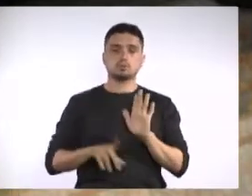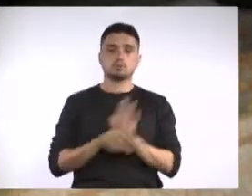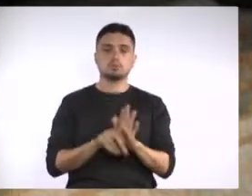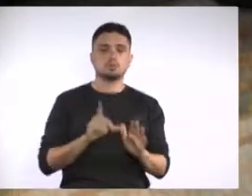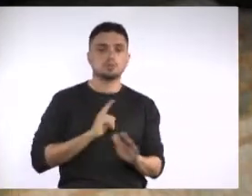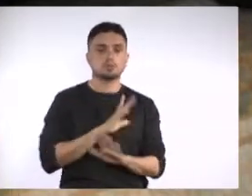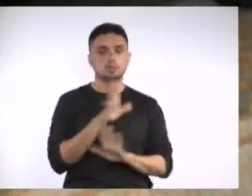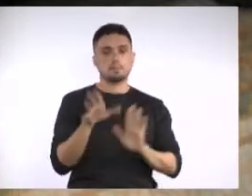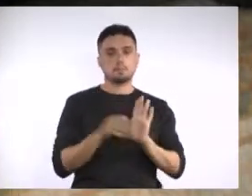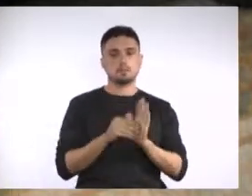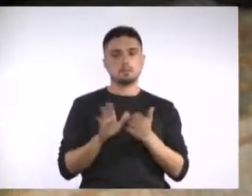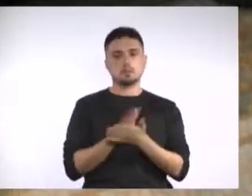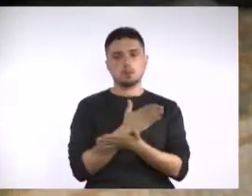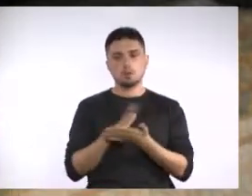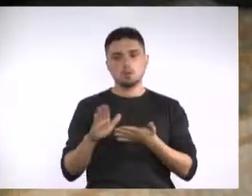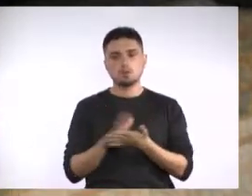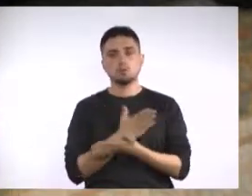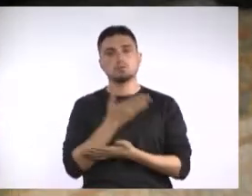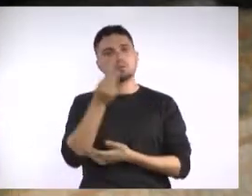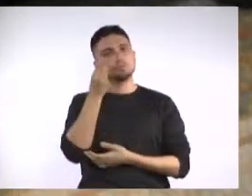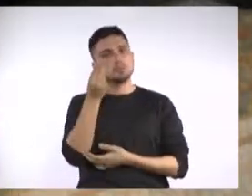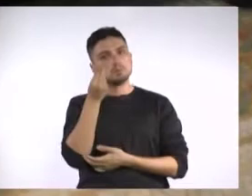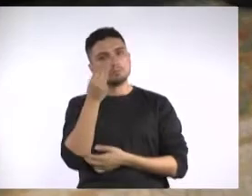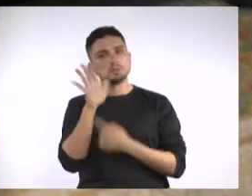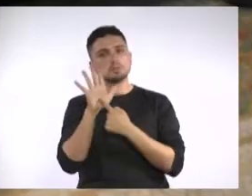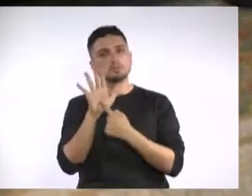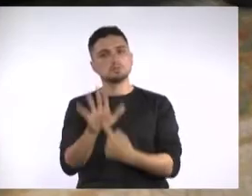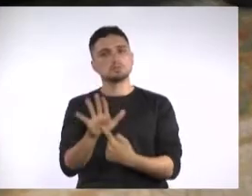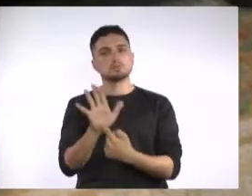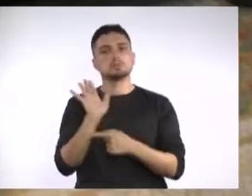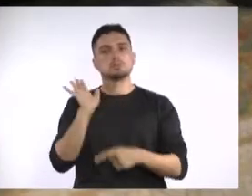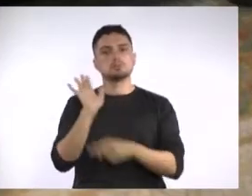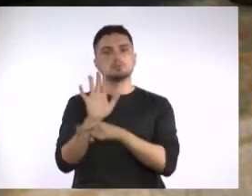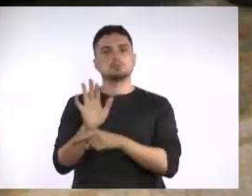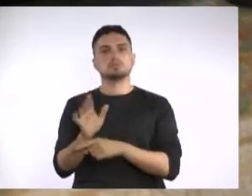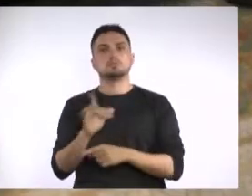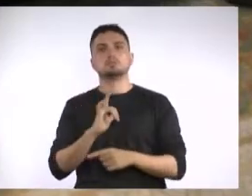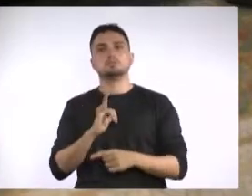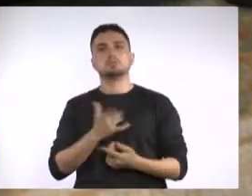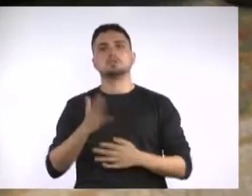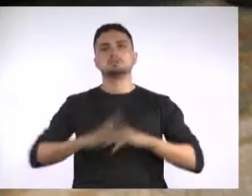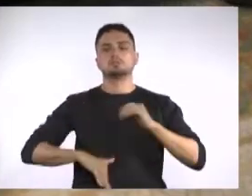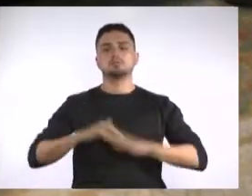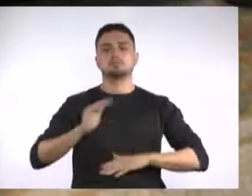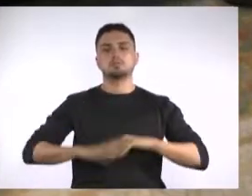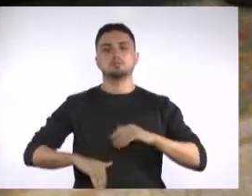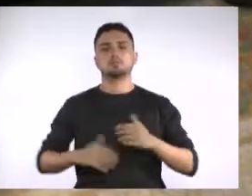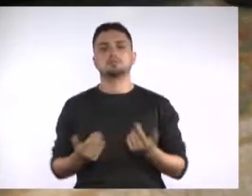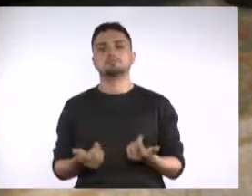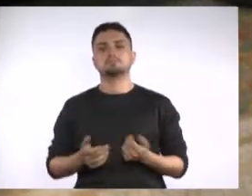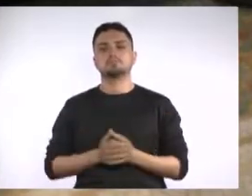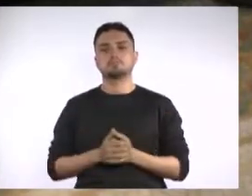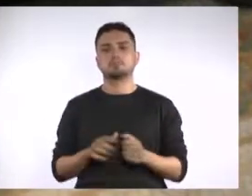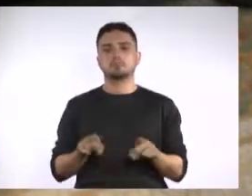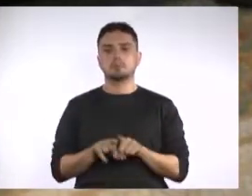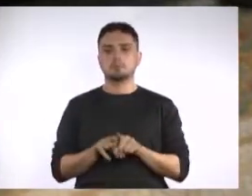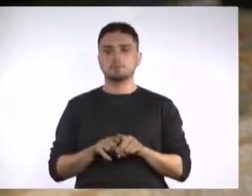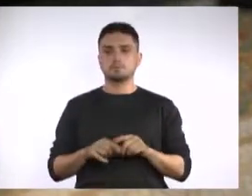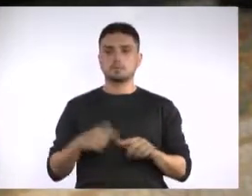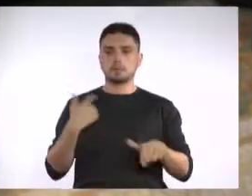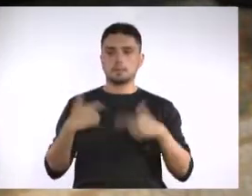para até enaltecer a atividade desses profissionais. Além da geração de empregos, um